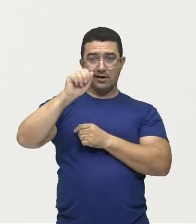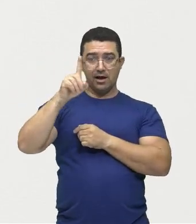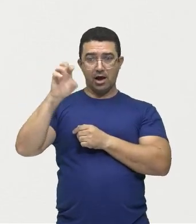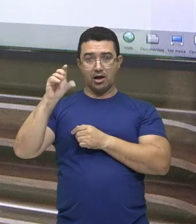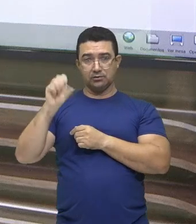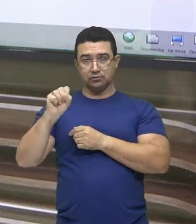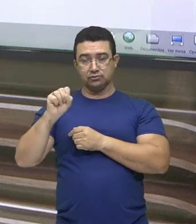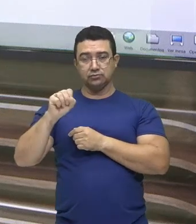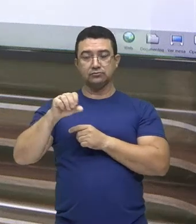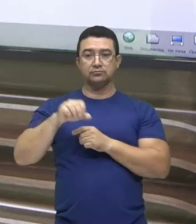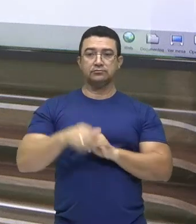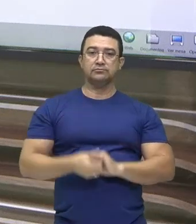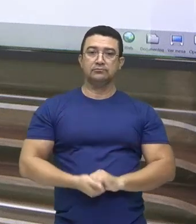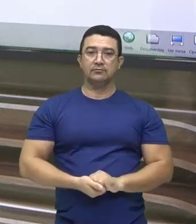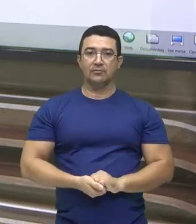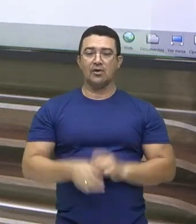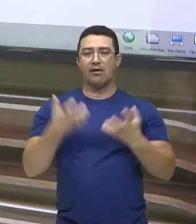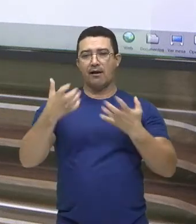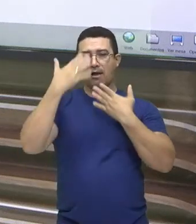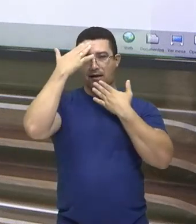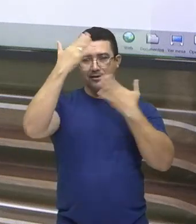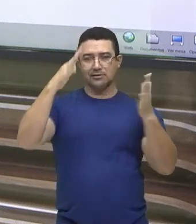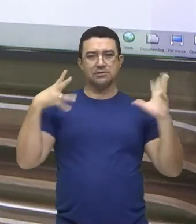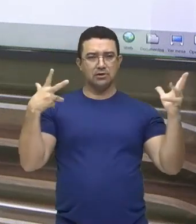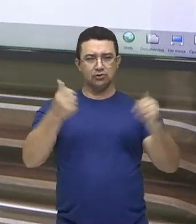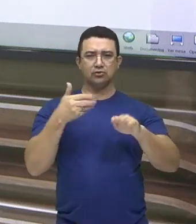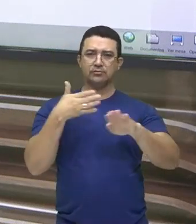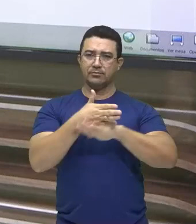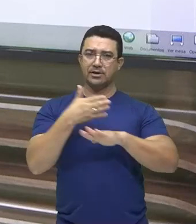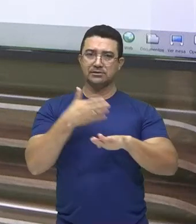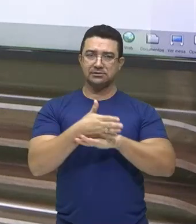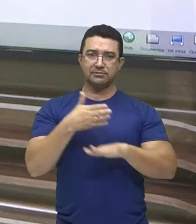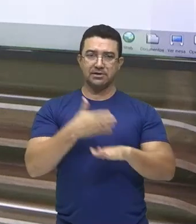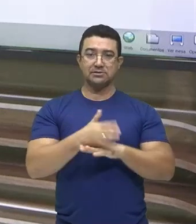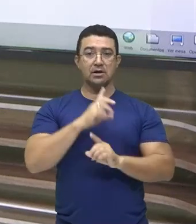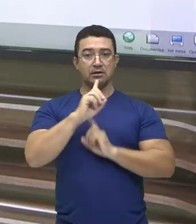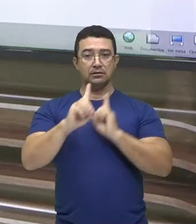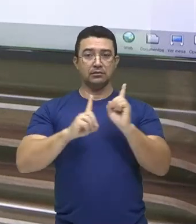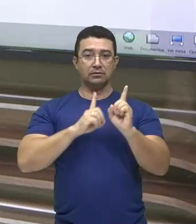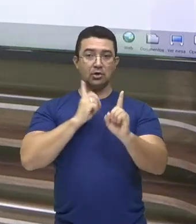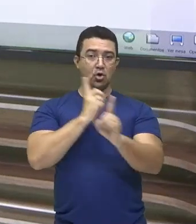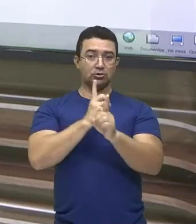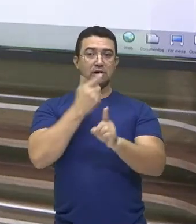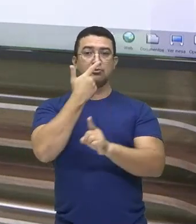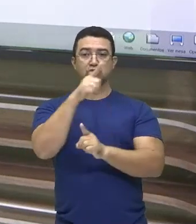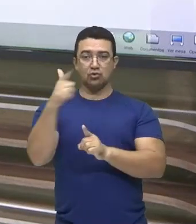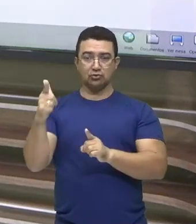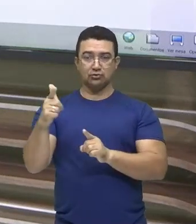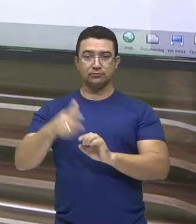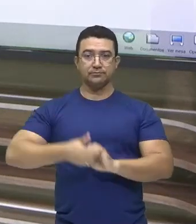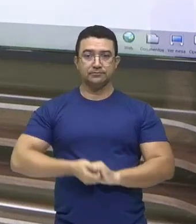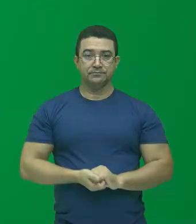questão, tá bom? Eu agradeço a todos pela participação e a gente se vê aqui numa próxima oportunidade. Até lá!